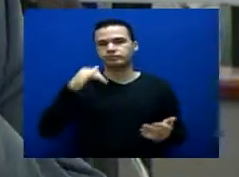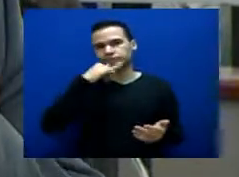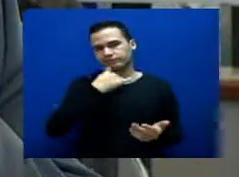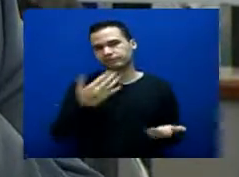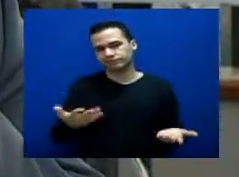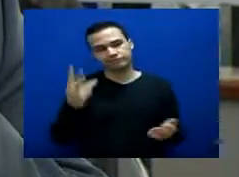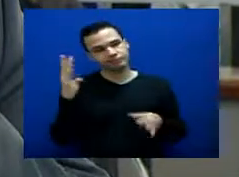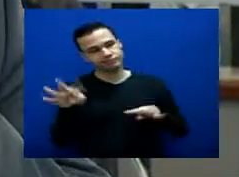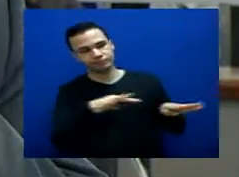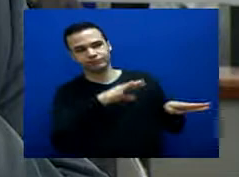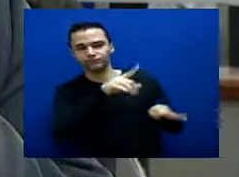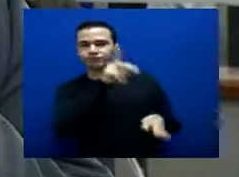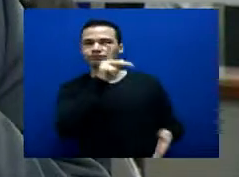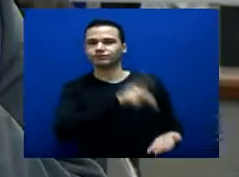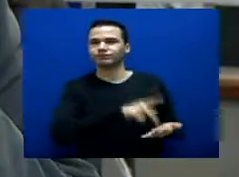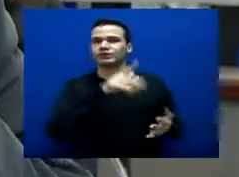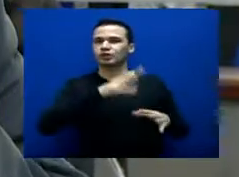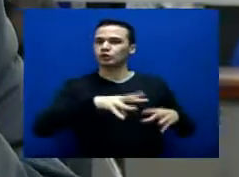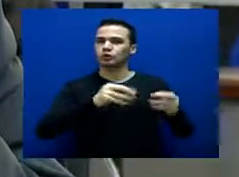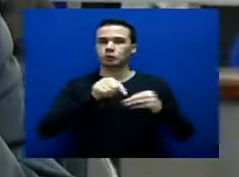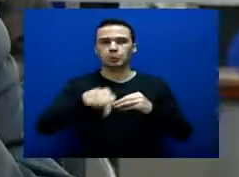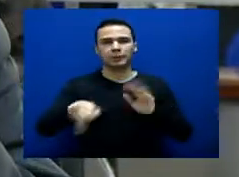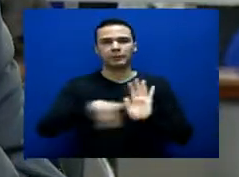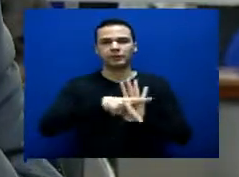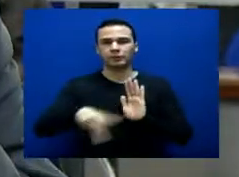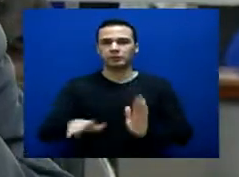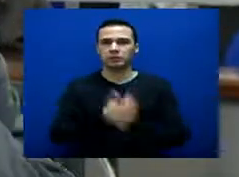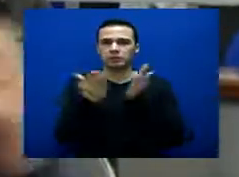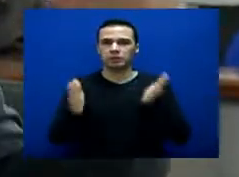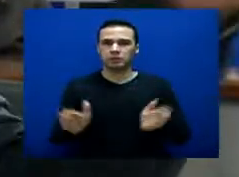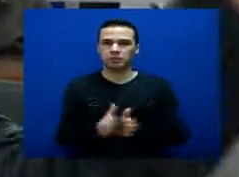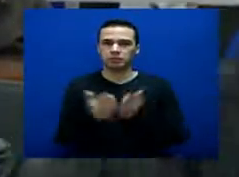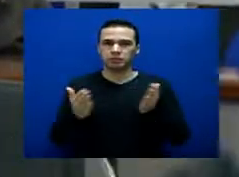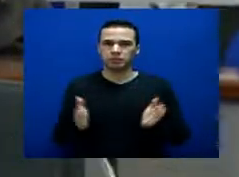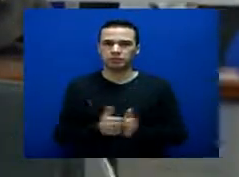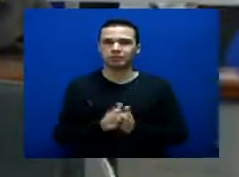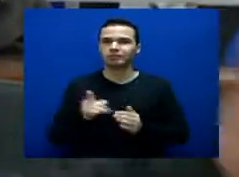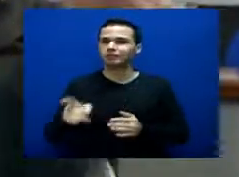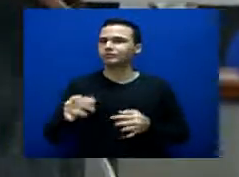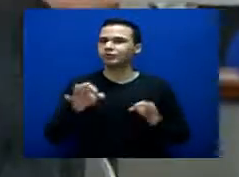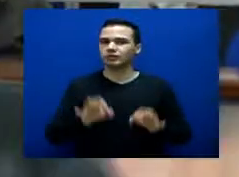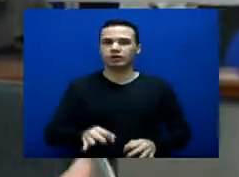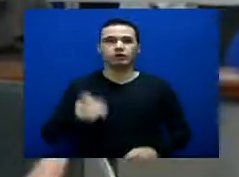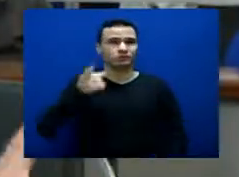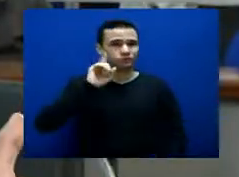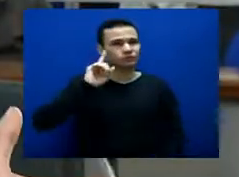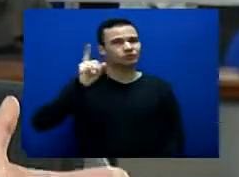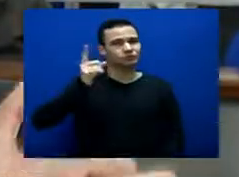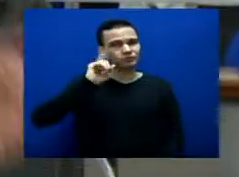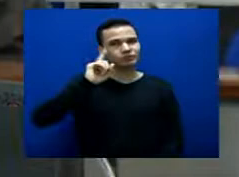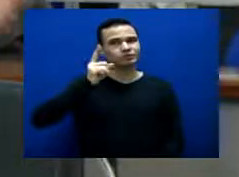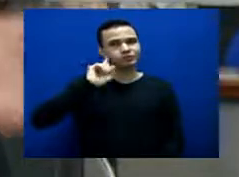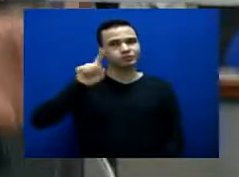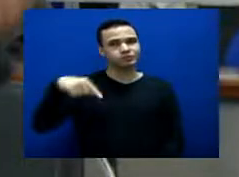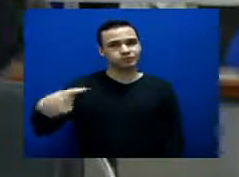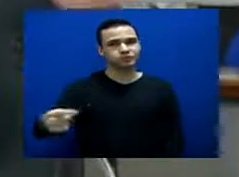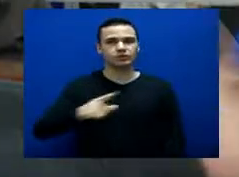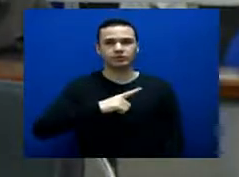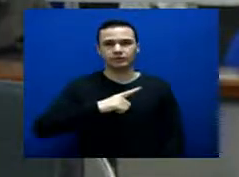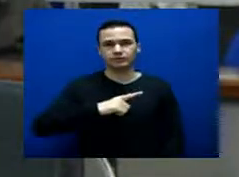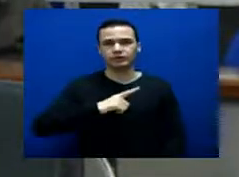a realidade da periferia, senhor presidente. A periferia todos os dias convive